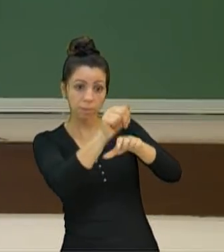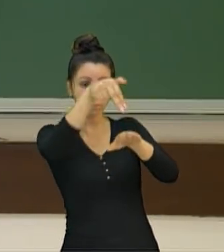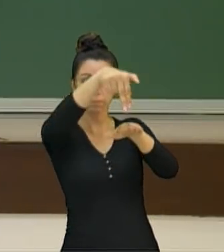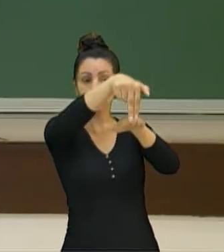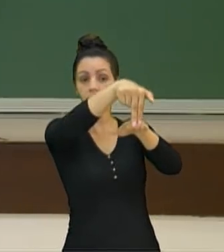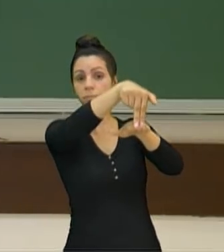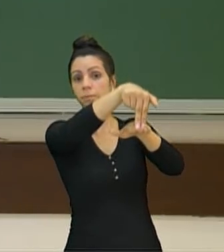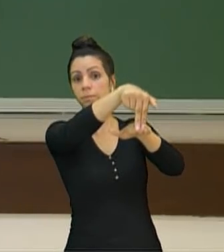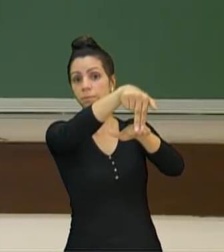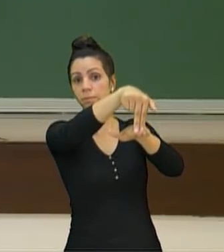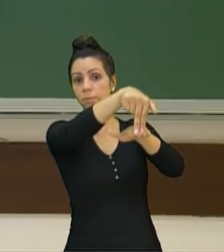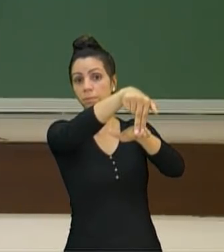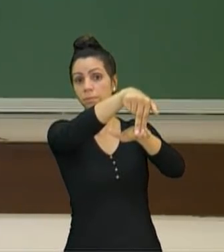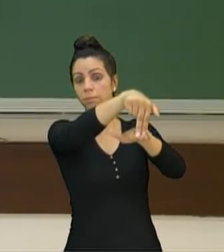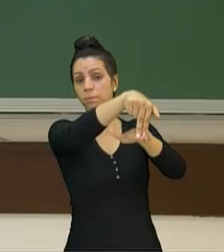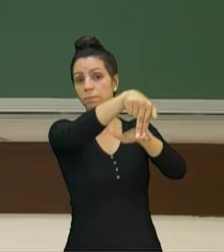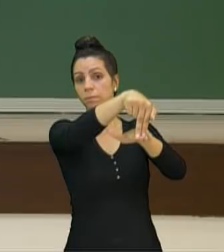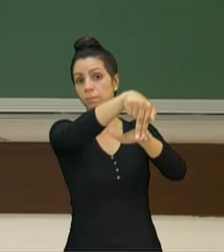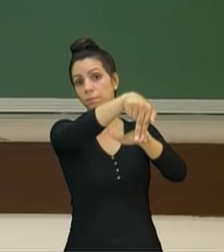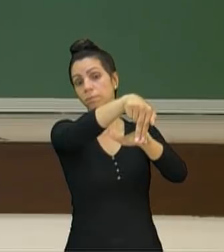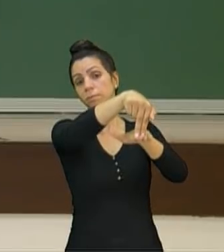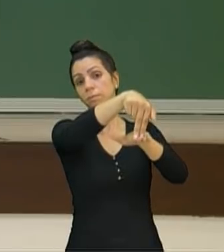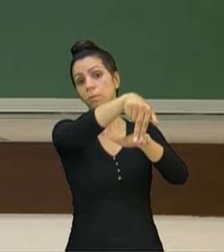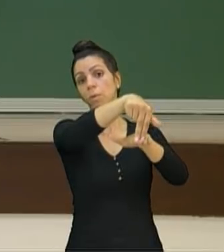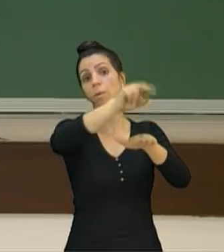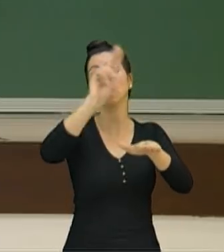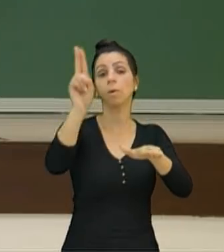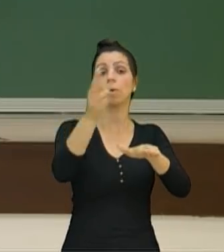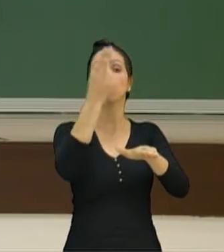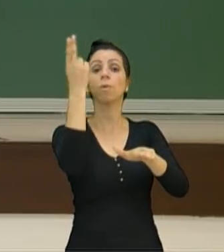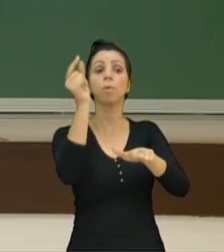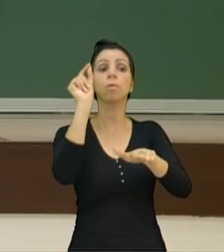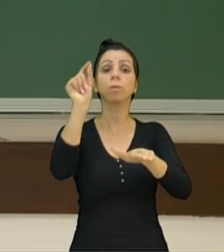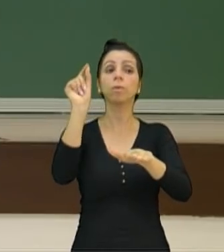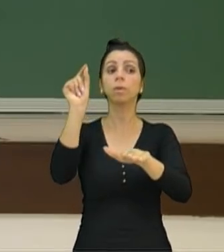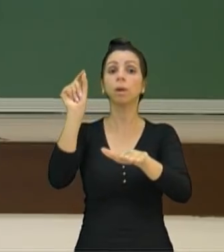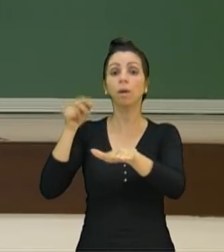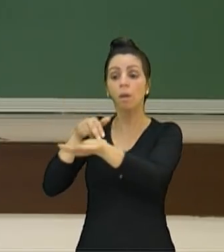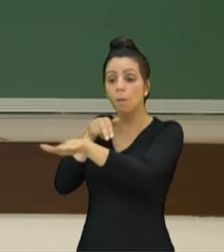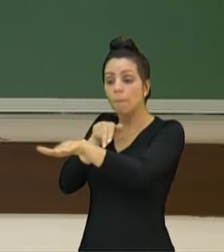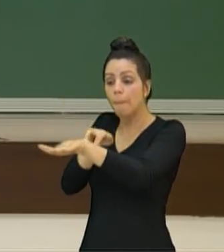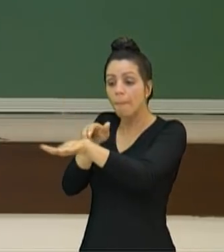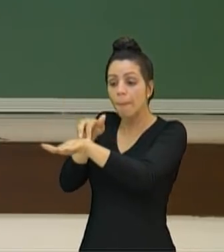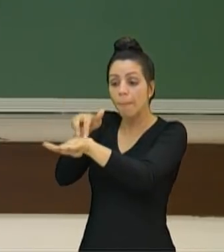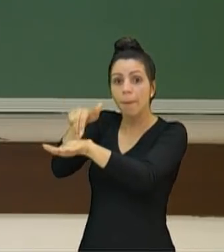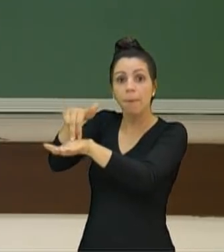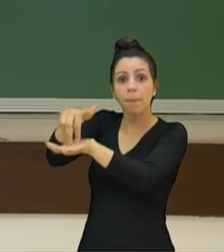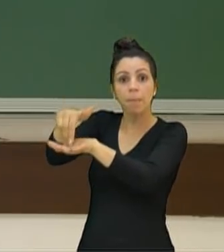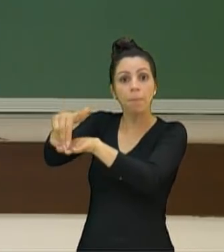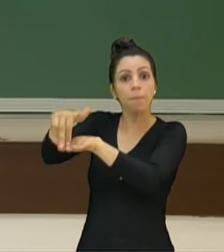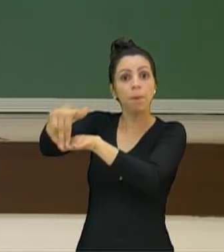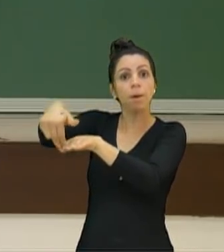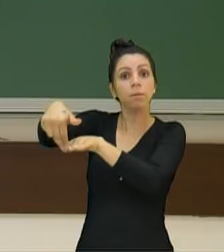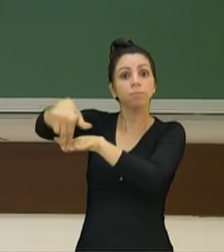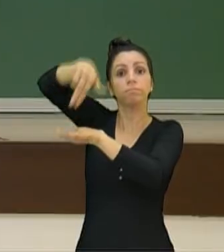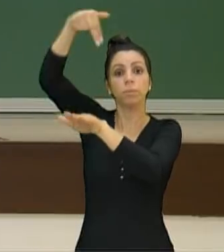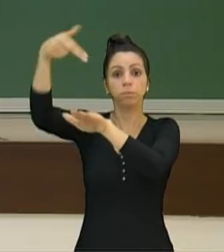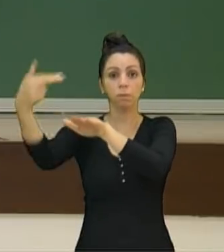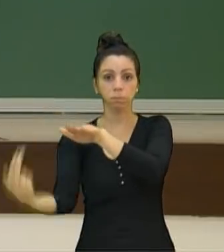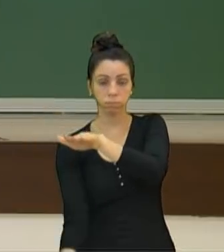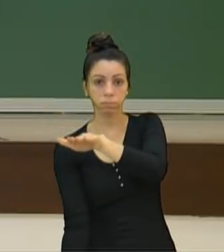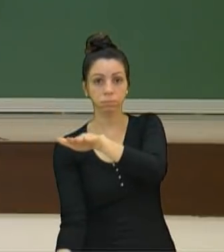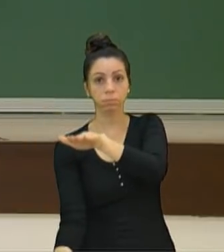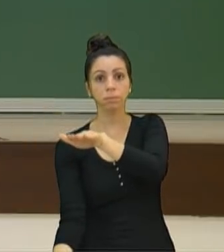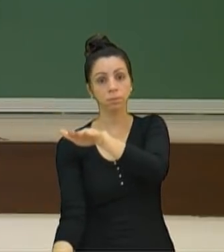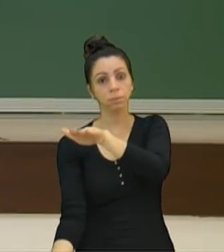da plataforma ou na beirada do trampolim, ou ele pode vir em deslocamento, correndo, e